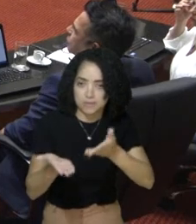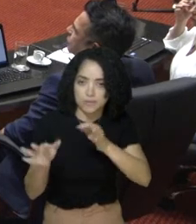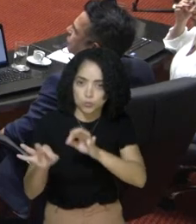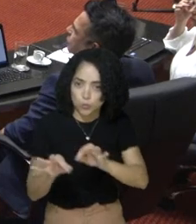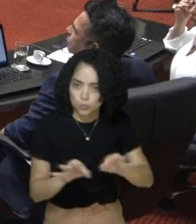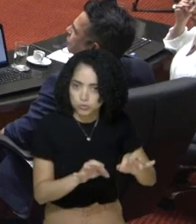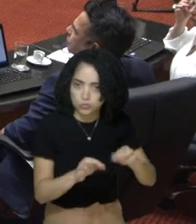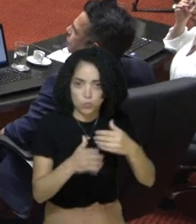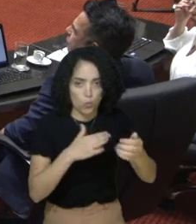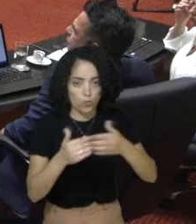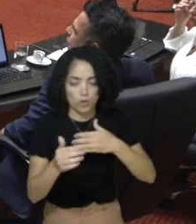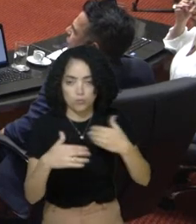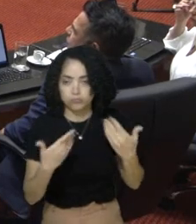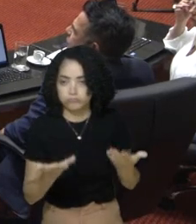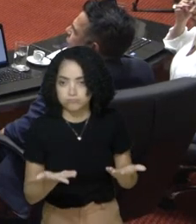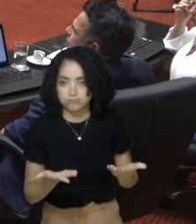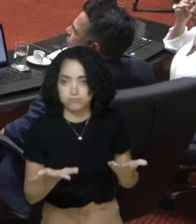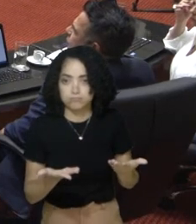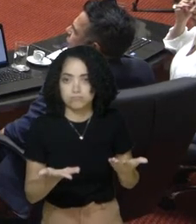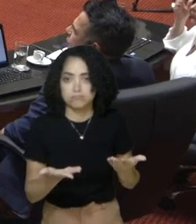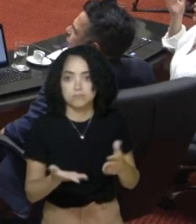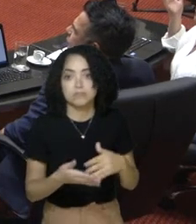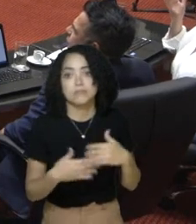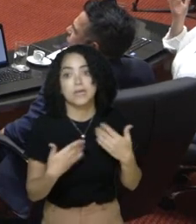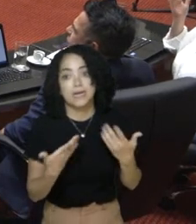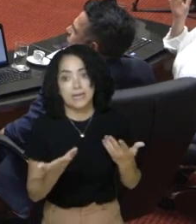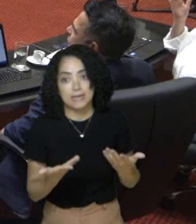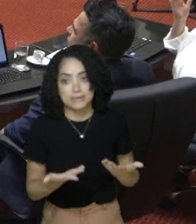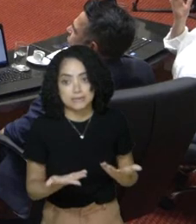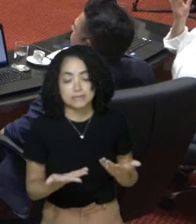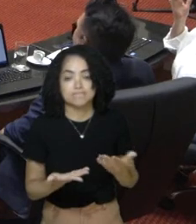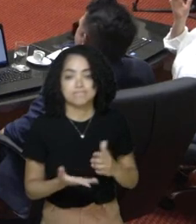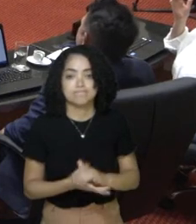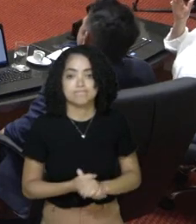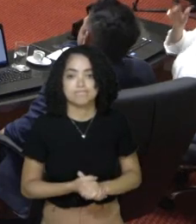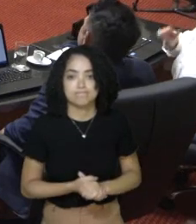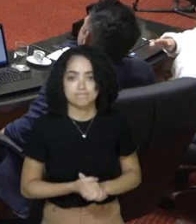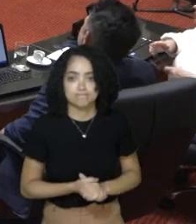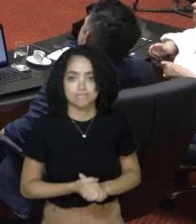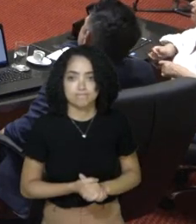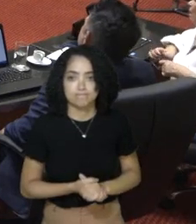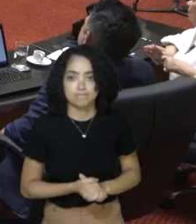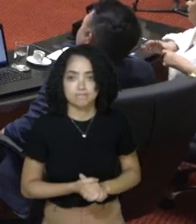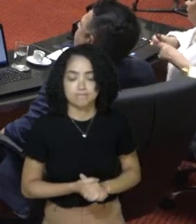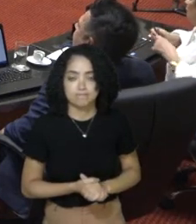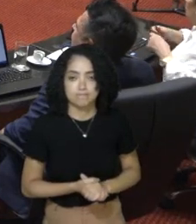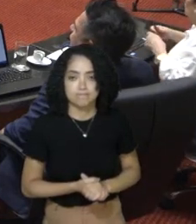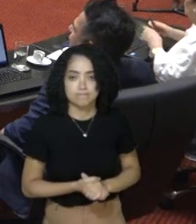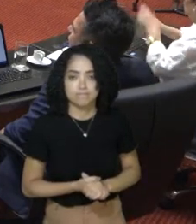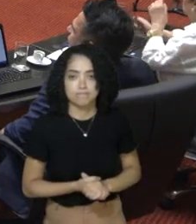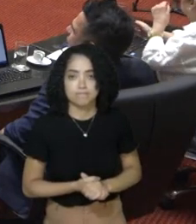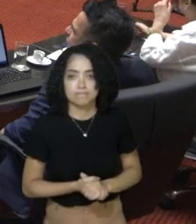um. Aí é um... É genérico, deputada.